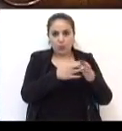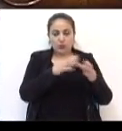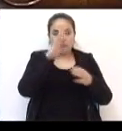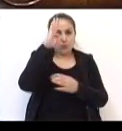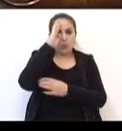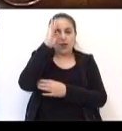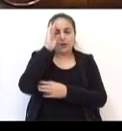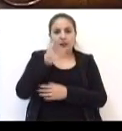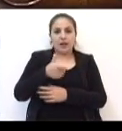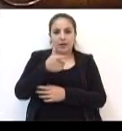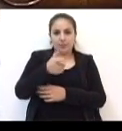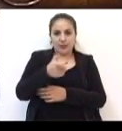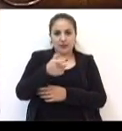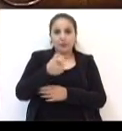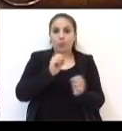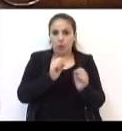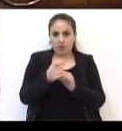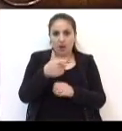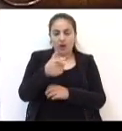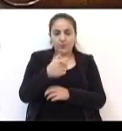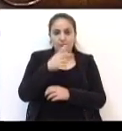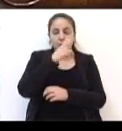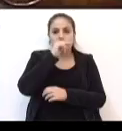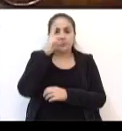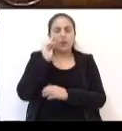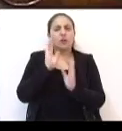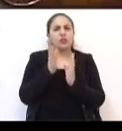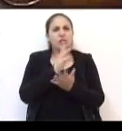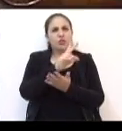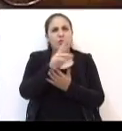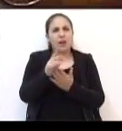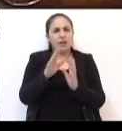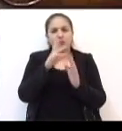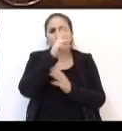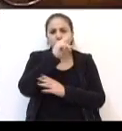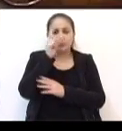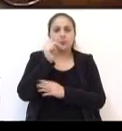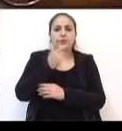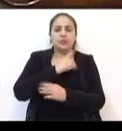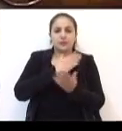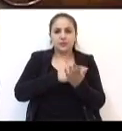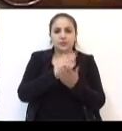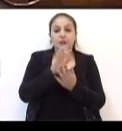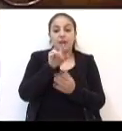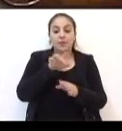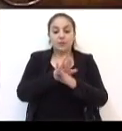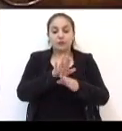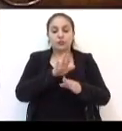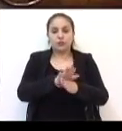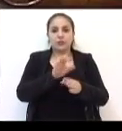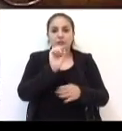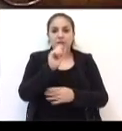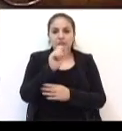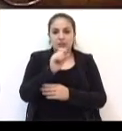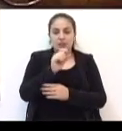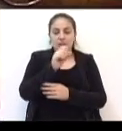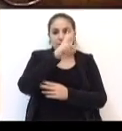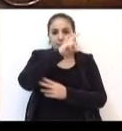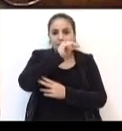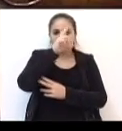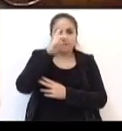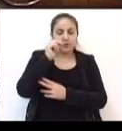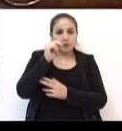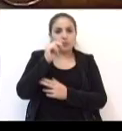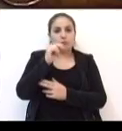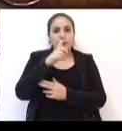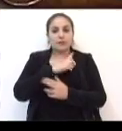Armada Municipal. Vários municípios já têm essa iniciativa, é uma colaboração que as prefeituras, que os municípios têm em